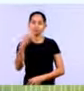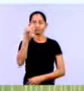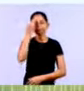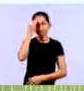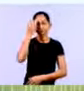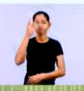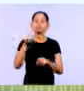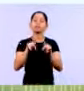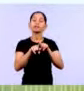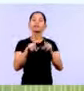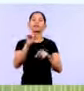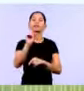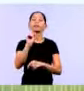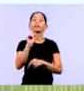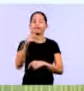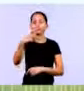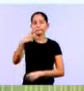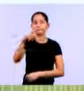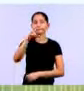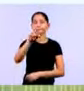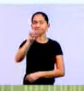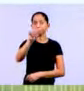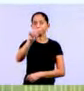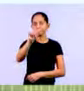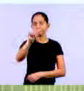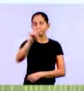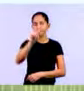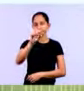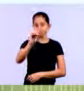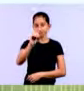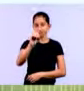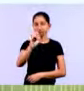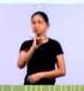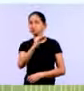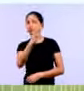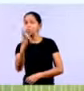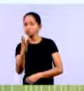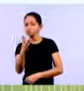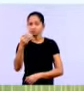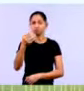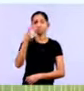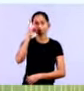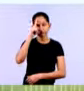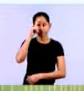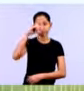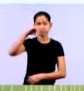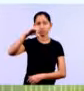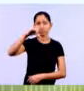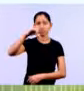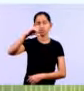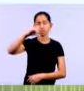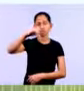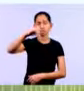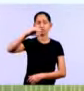é o prazo de 90 dias, né, também chamado princípio